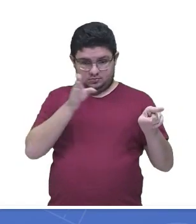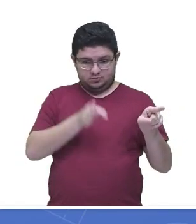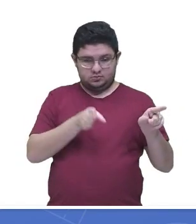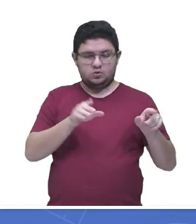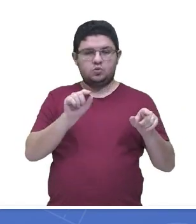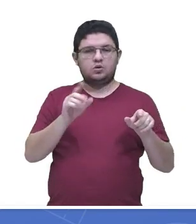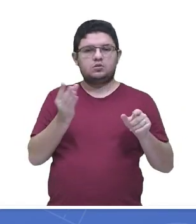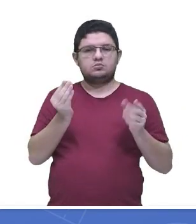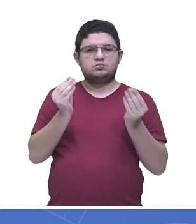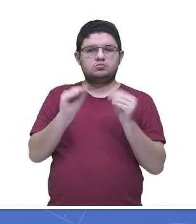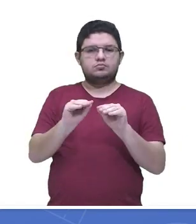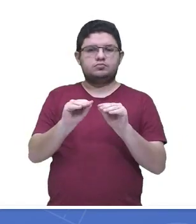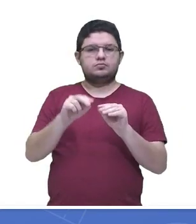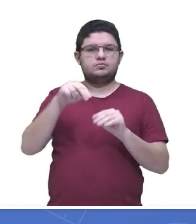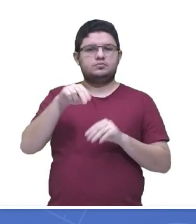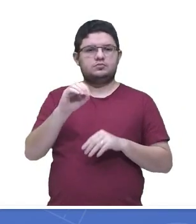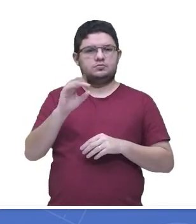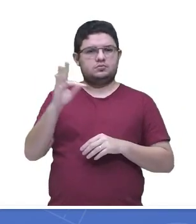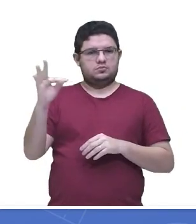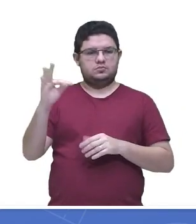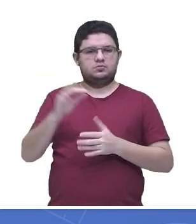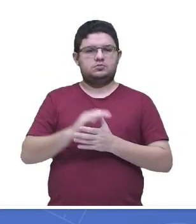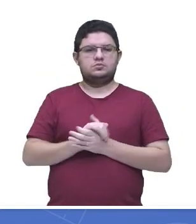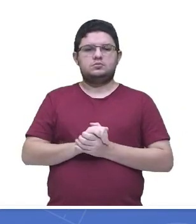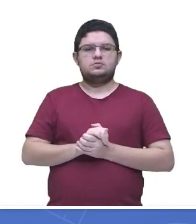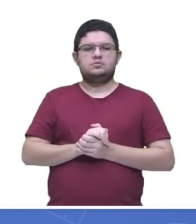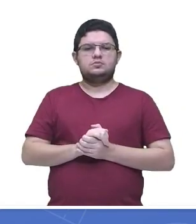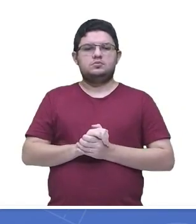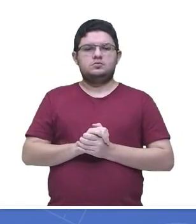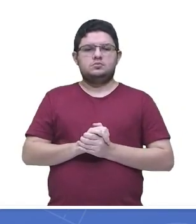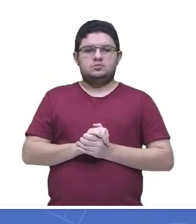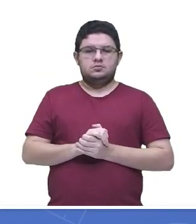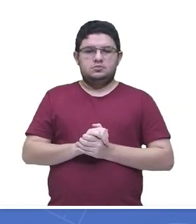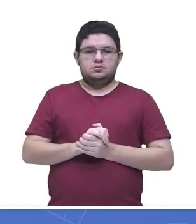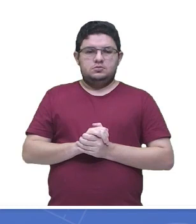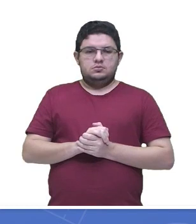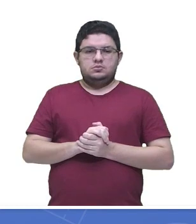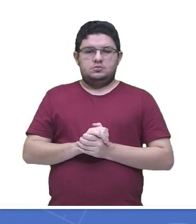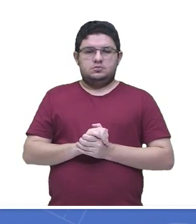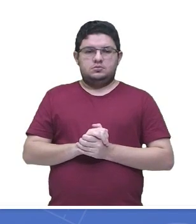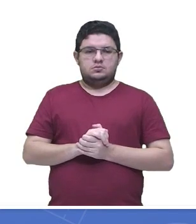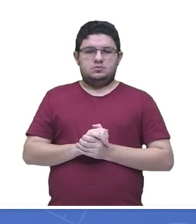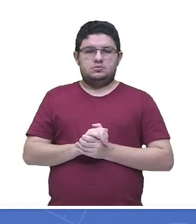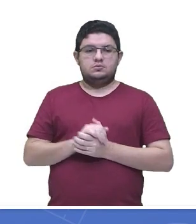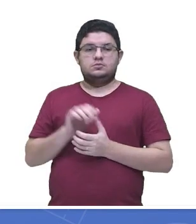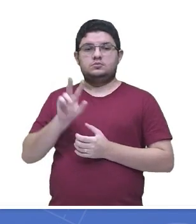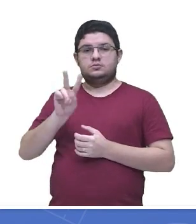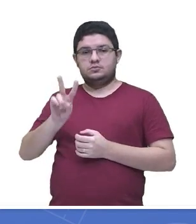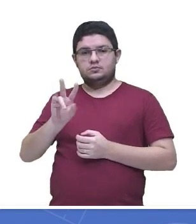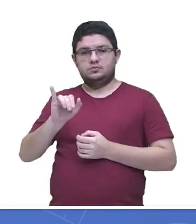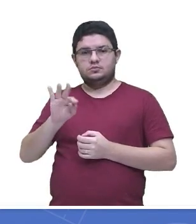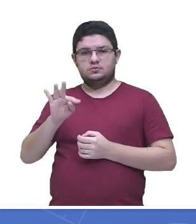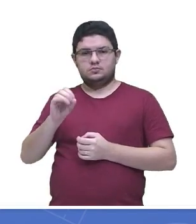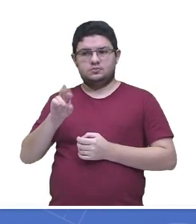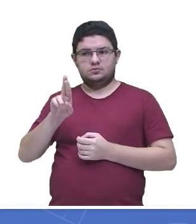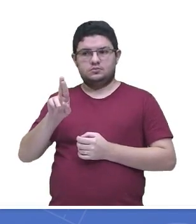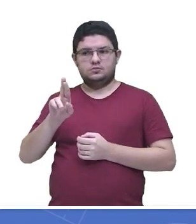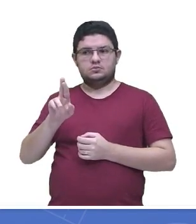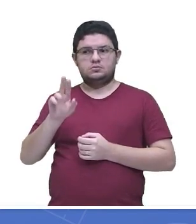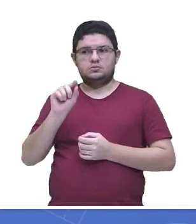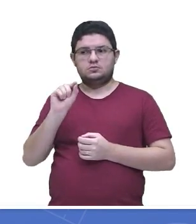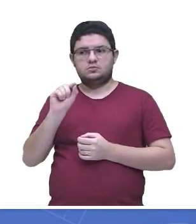colocar ali no meio, entre eles, tá? É simples essa dica. We weren't studying. O Vitor